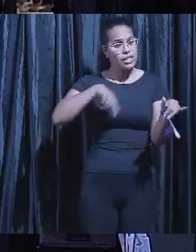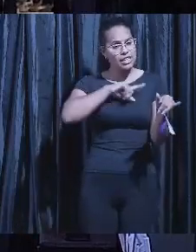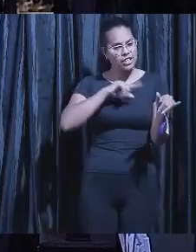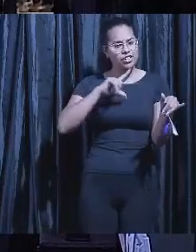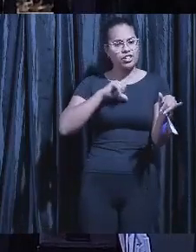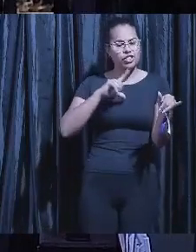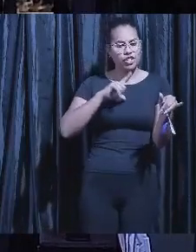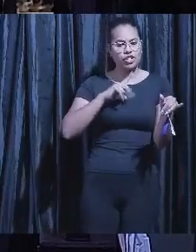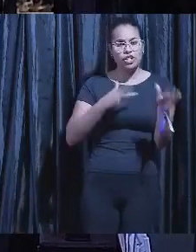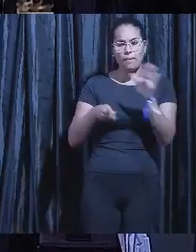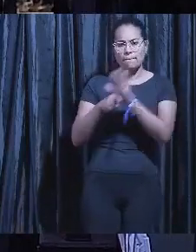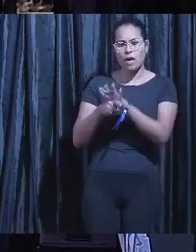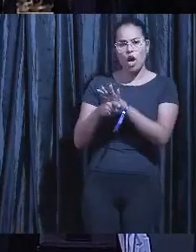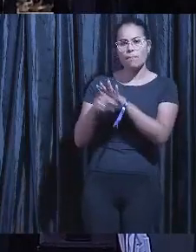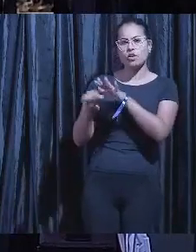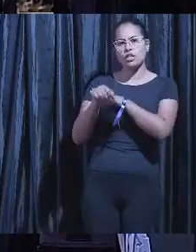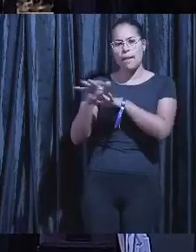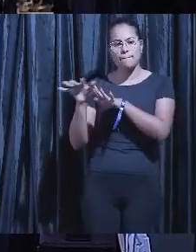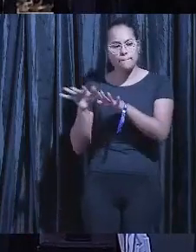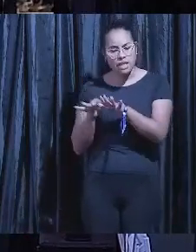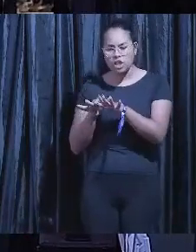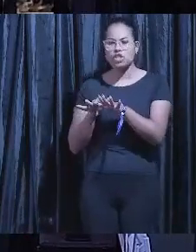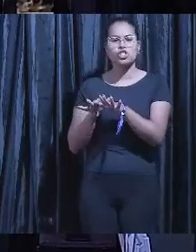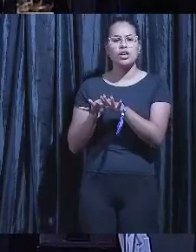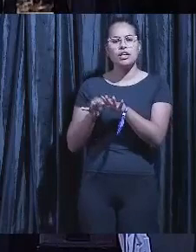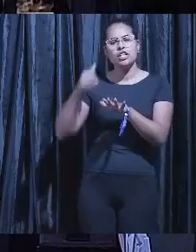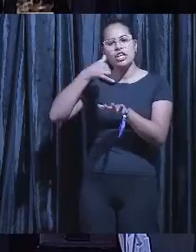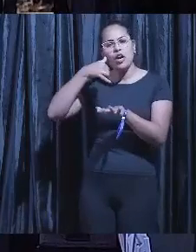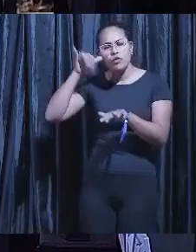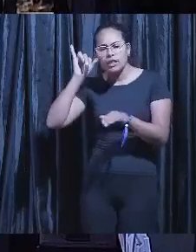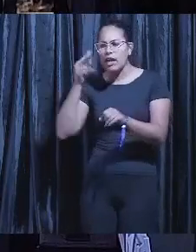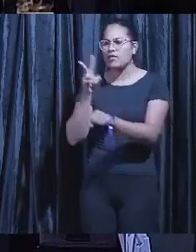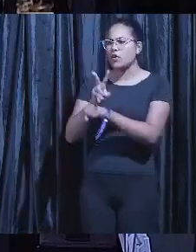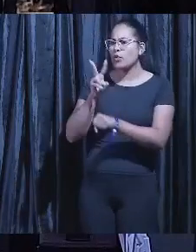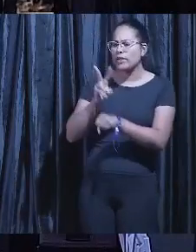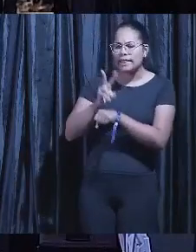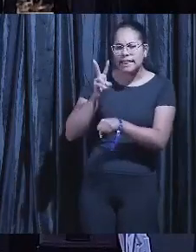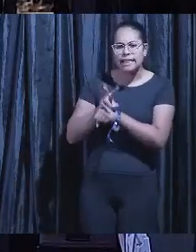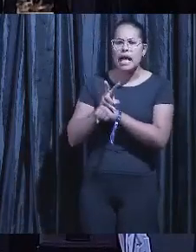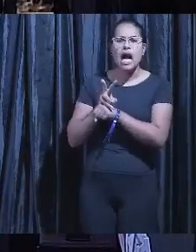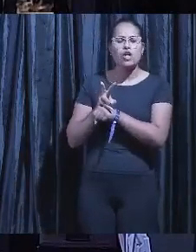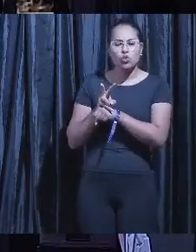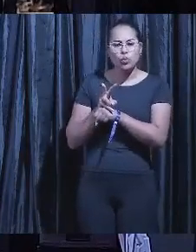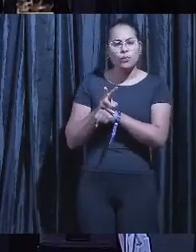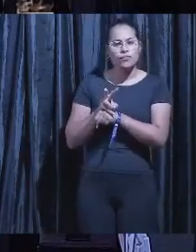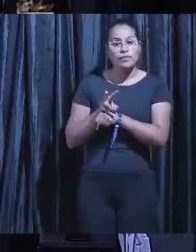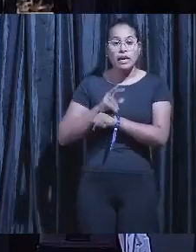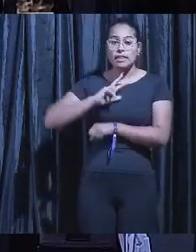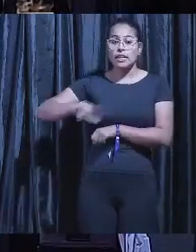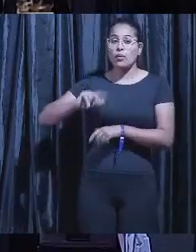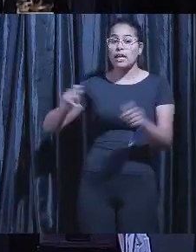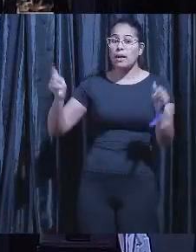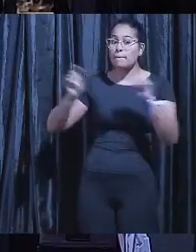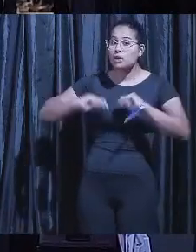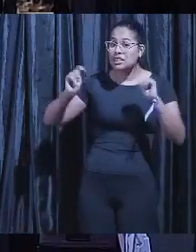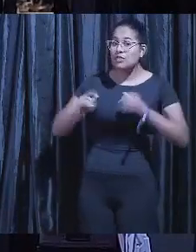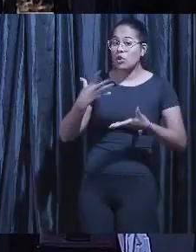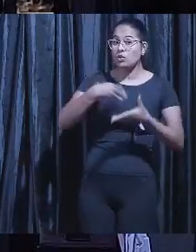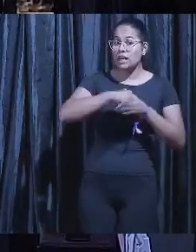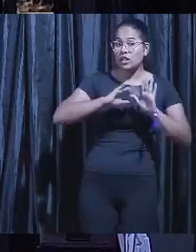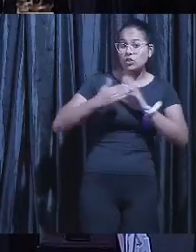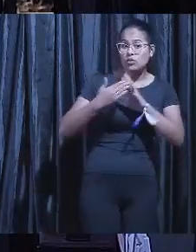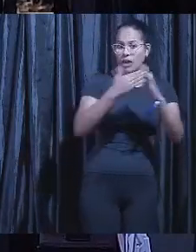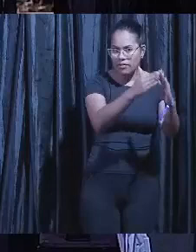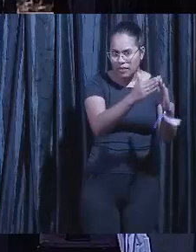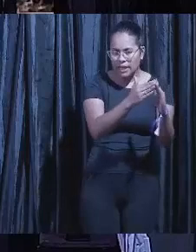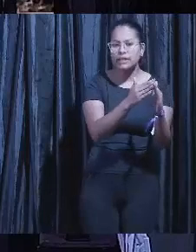tinha na mídia sobre combate e prevenção nem sempre eram possíveis dentro do contexto da favela,